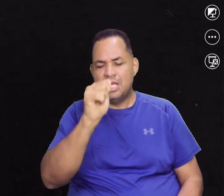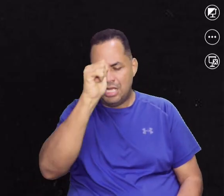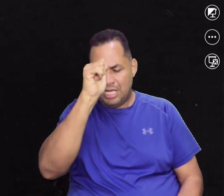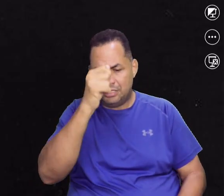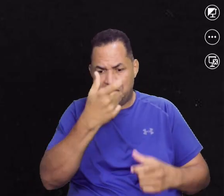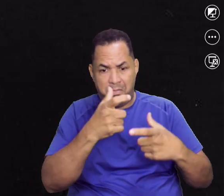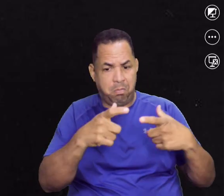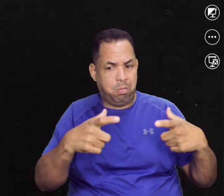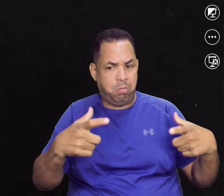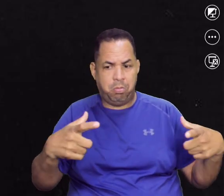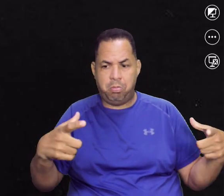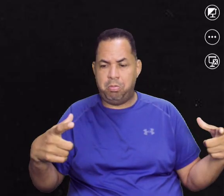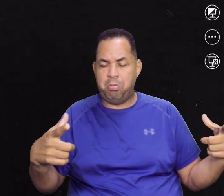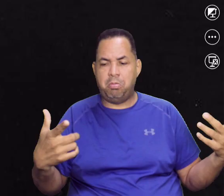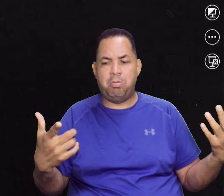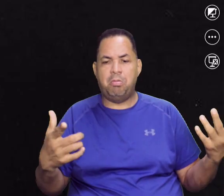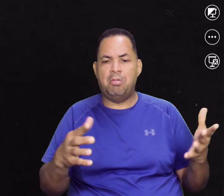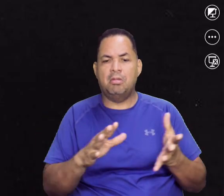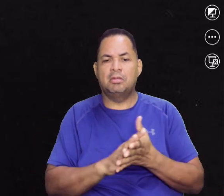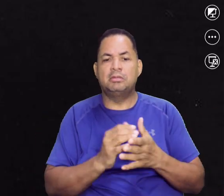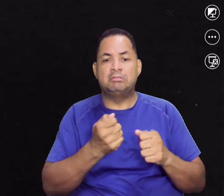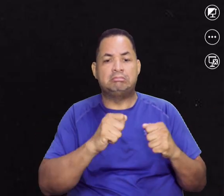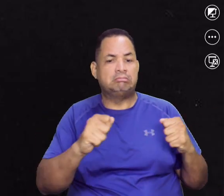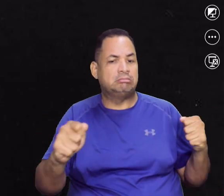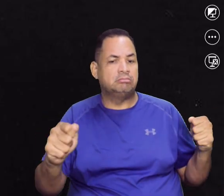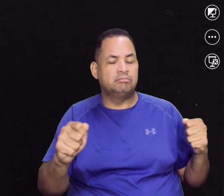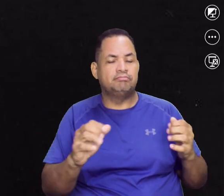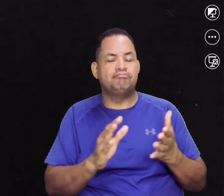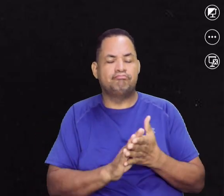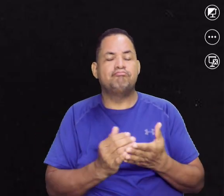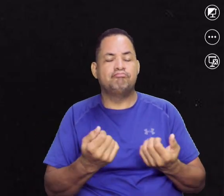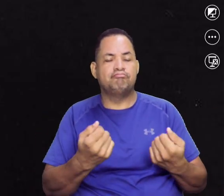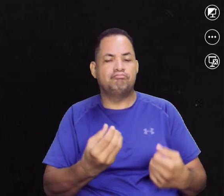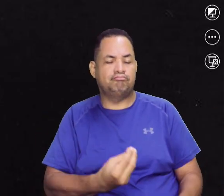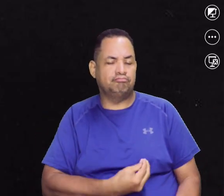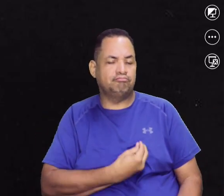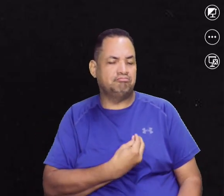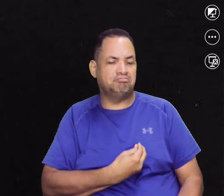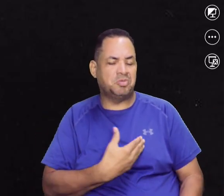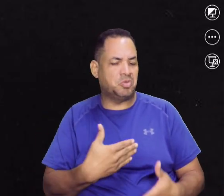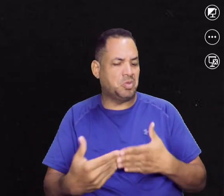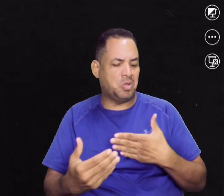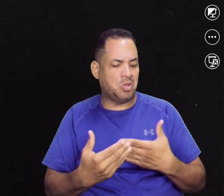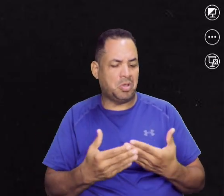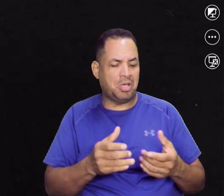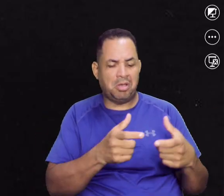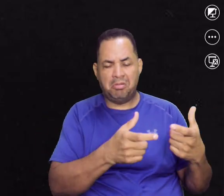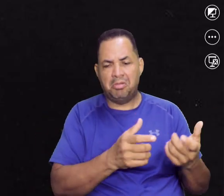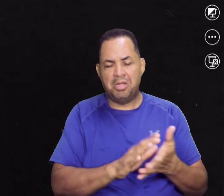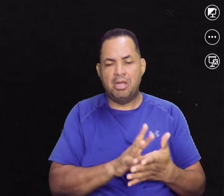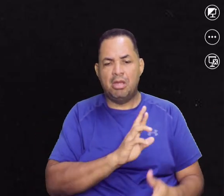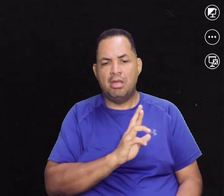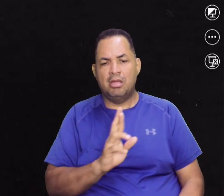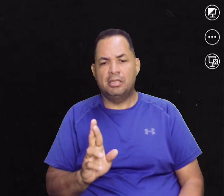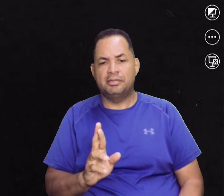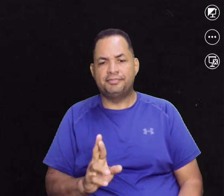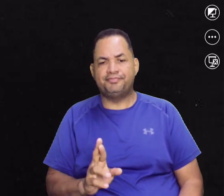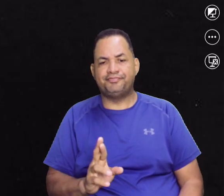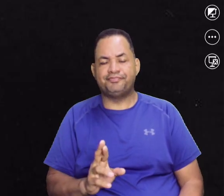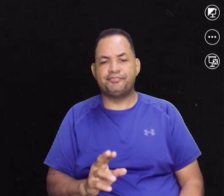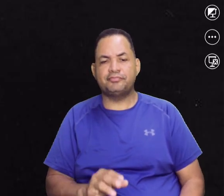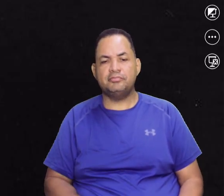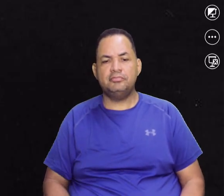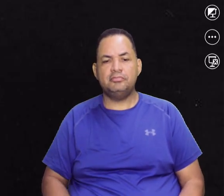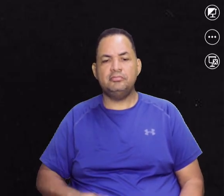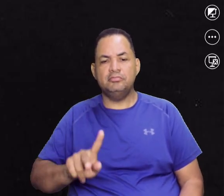grande e que as pessoas elas podiam viver em paz ali, independente da sua religião. Só que como os